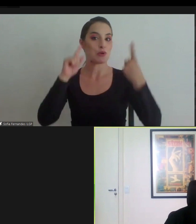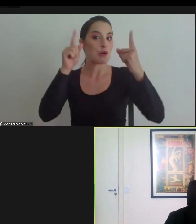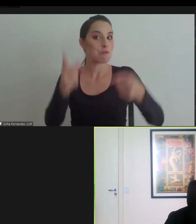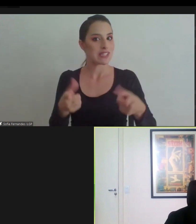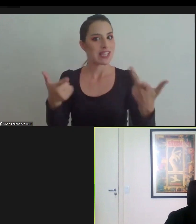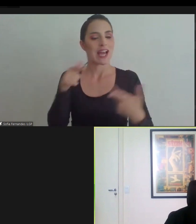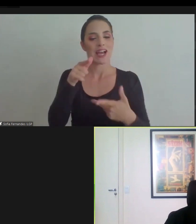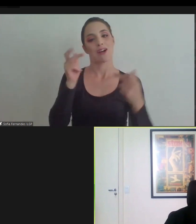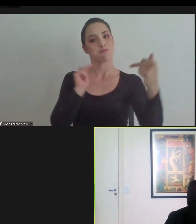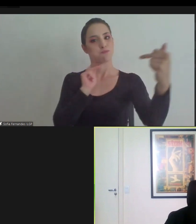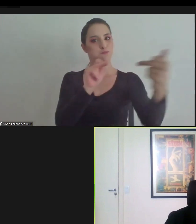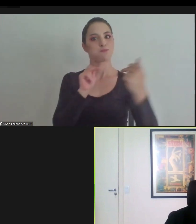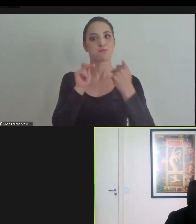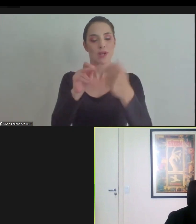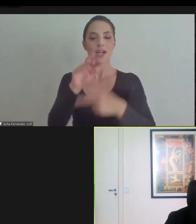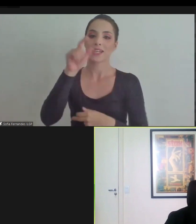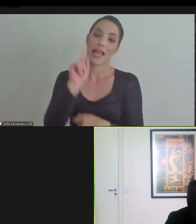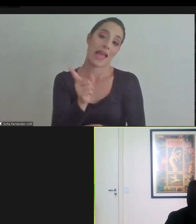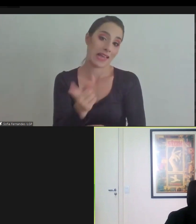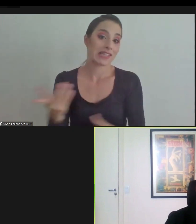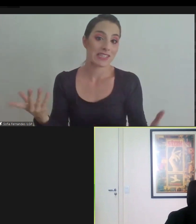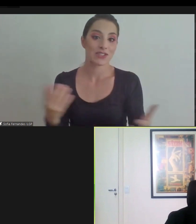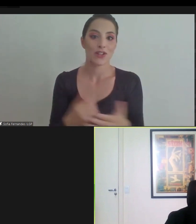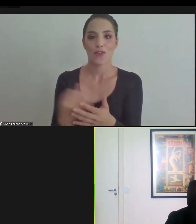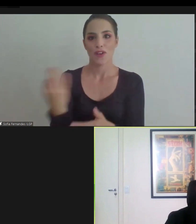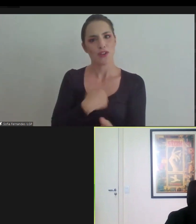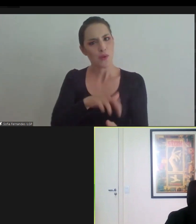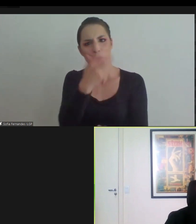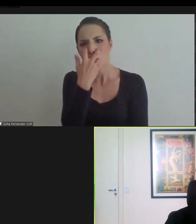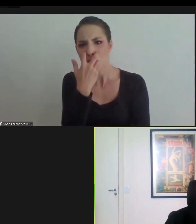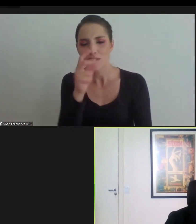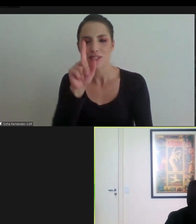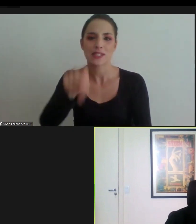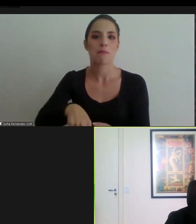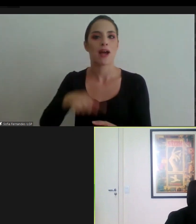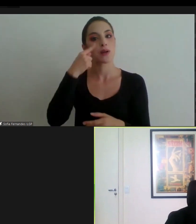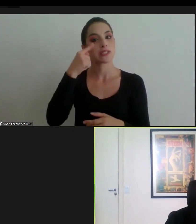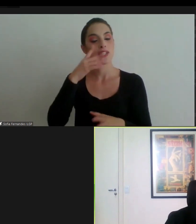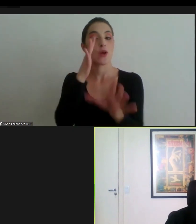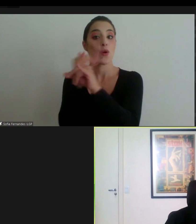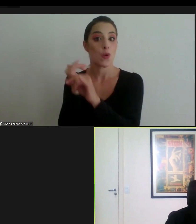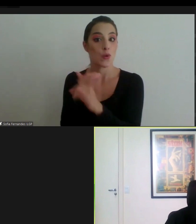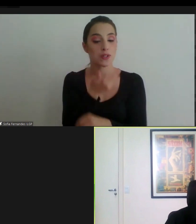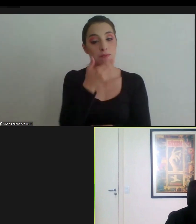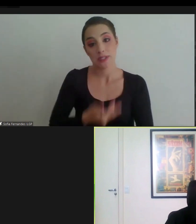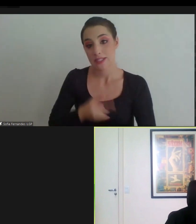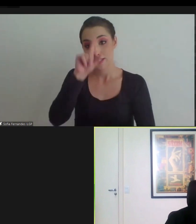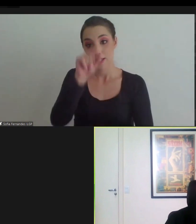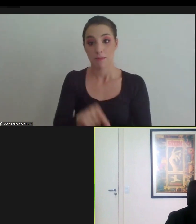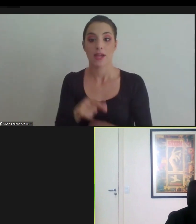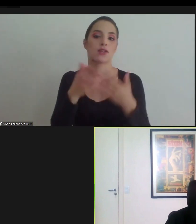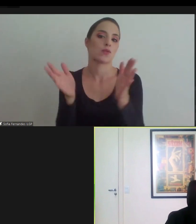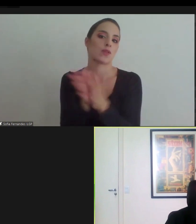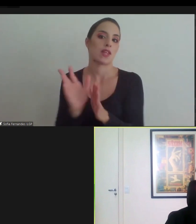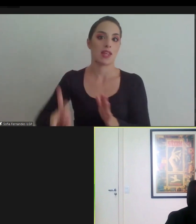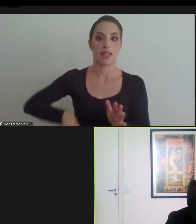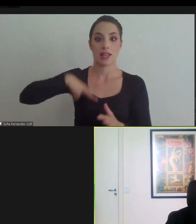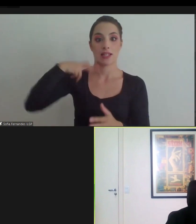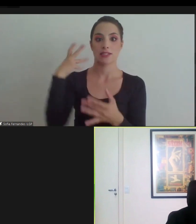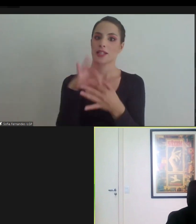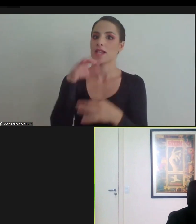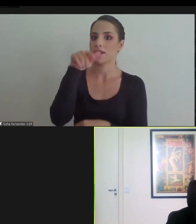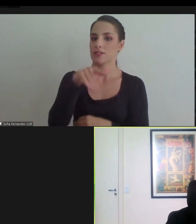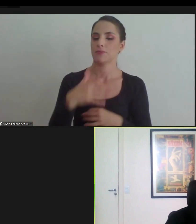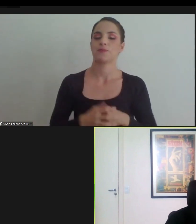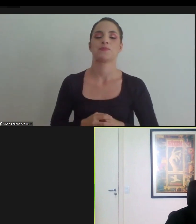esse debate, e é isso, estou muito curiosa para conhecer as outras experiências também e toda a riqueza desse